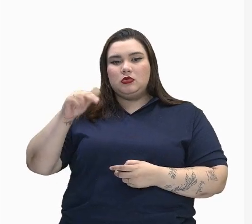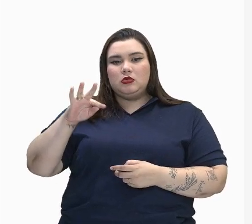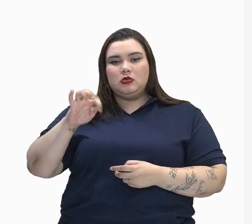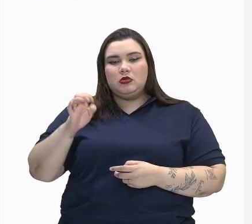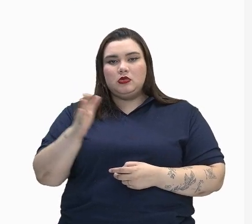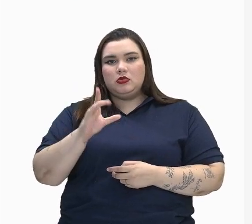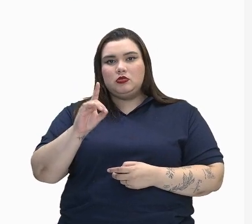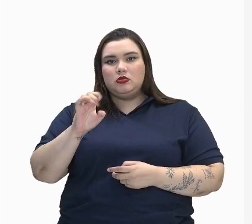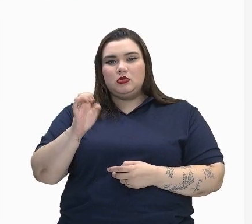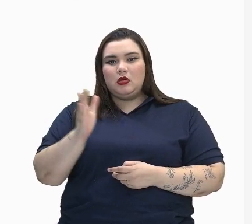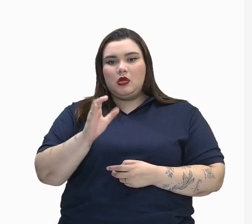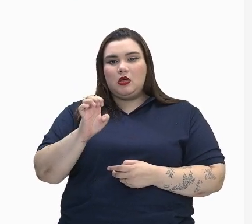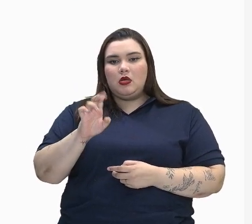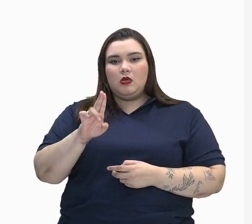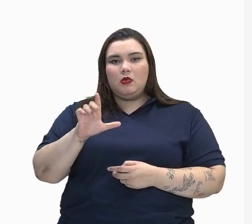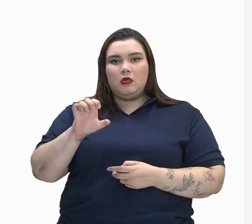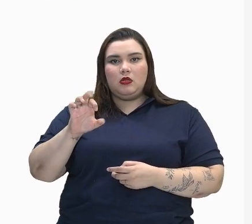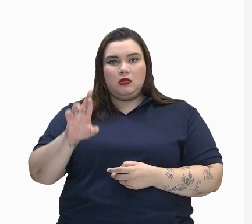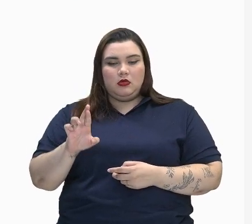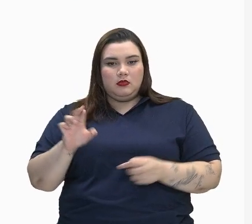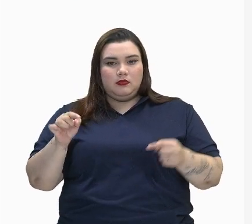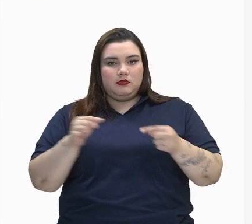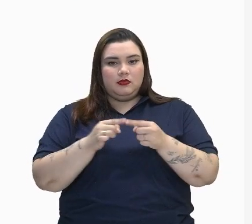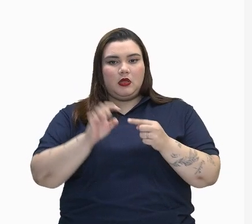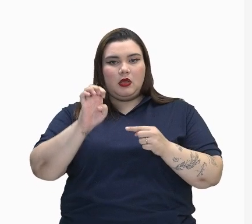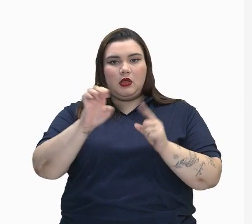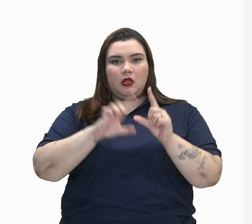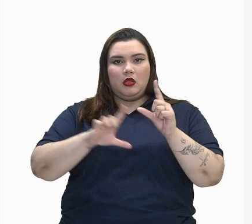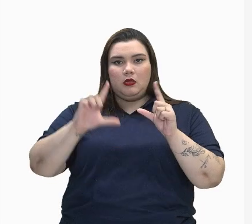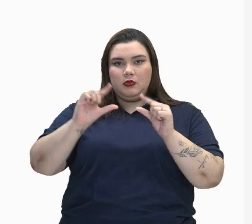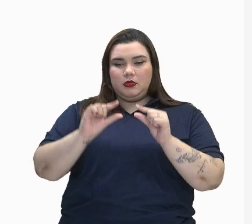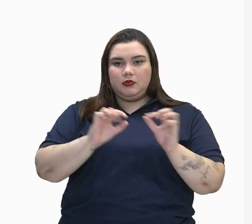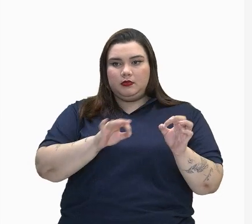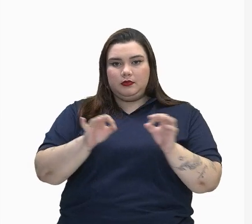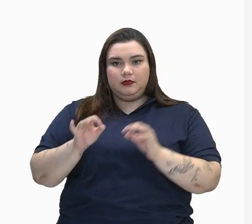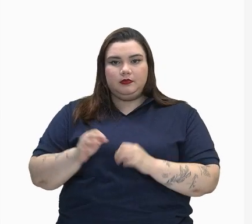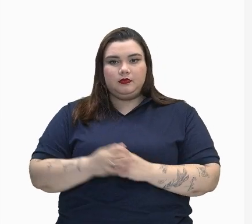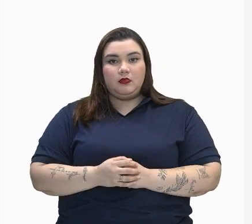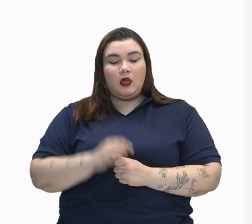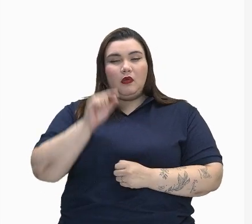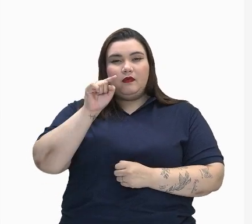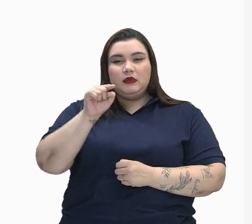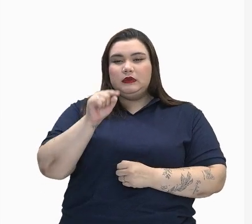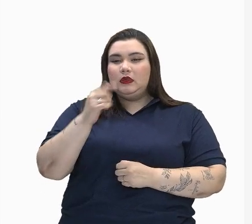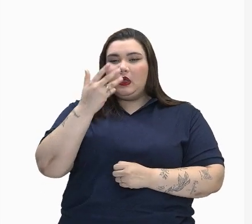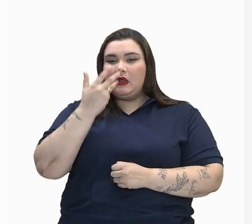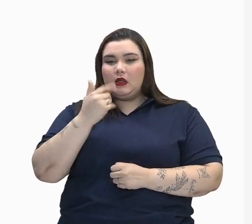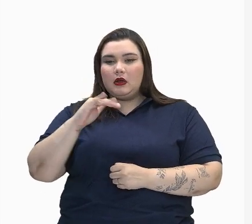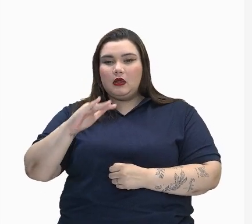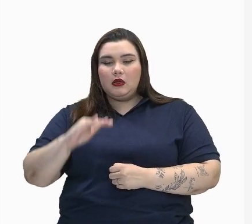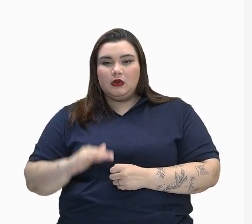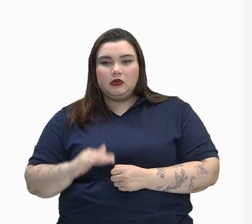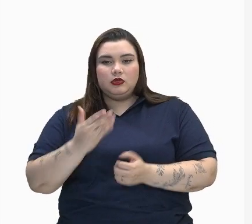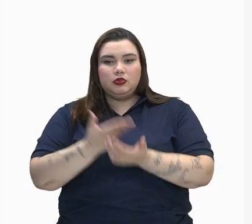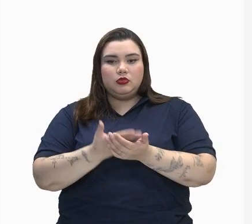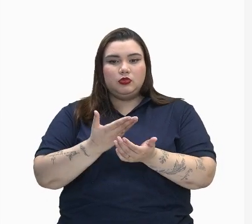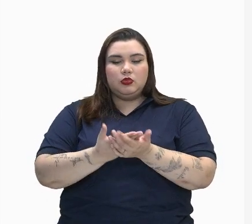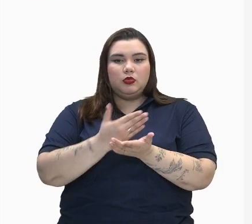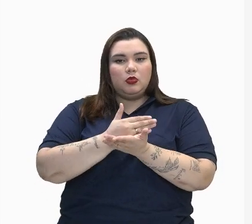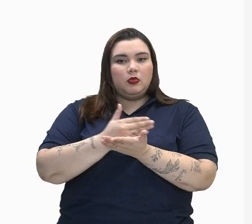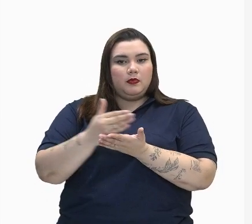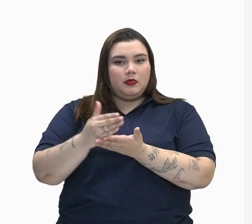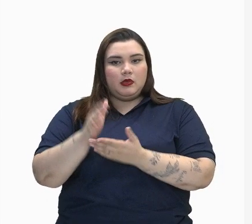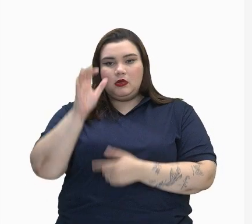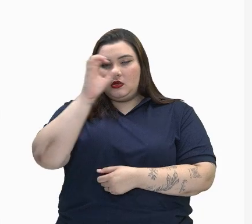Então, vamos lá. Observem aqui. Quando você era menor, quando você era criança, começou a estudar, o que